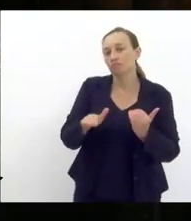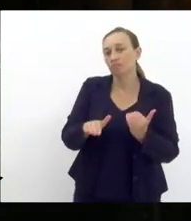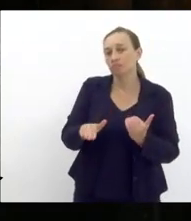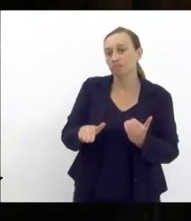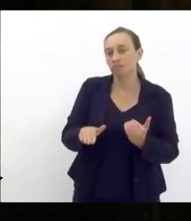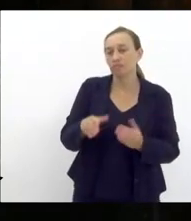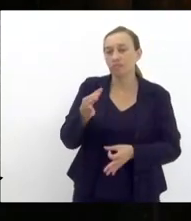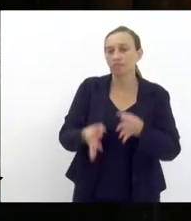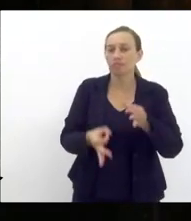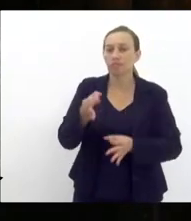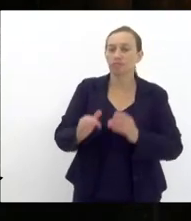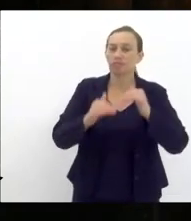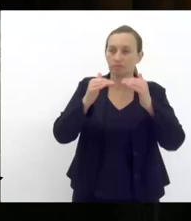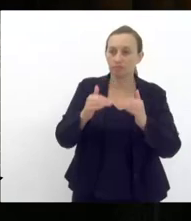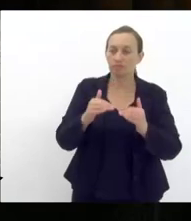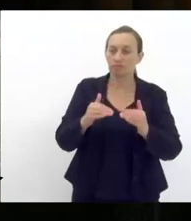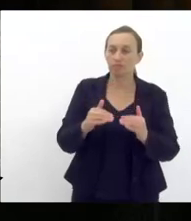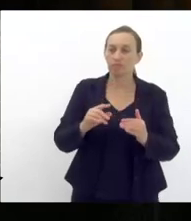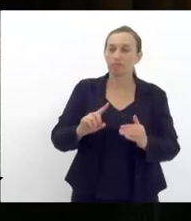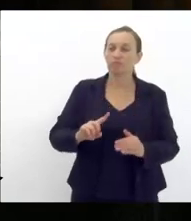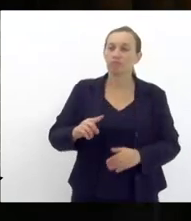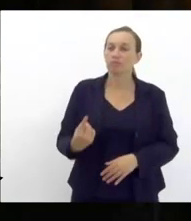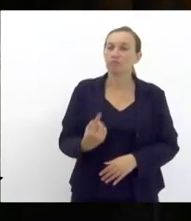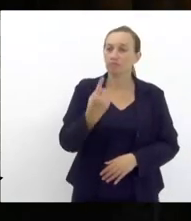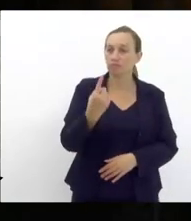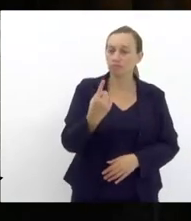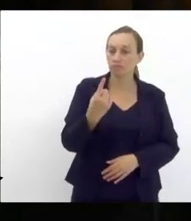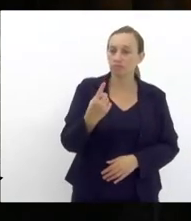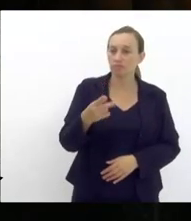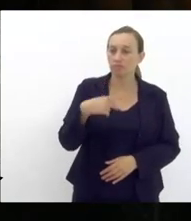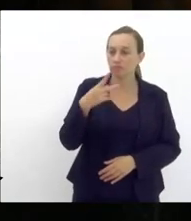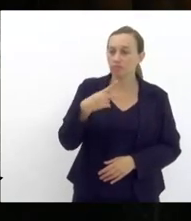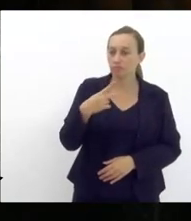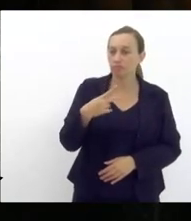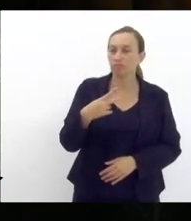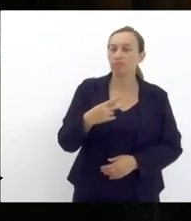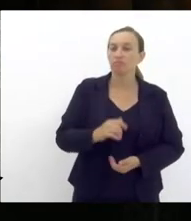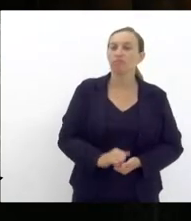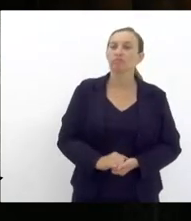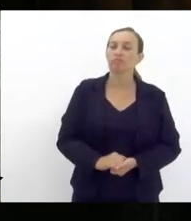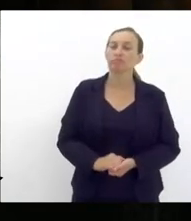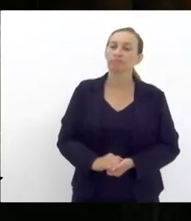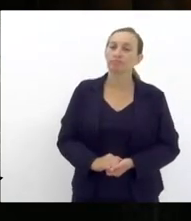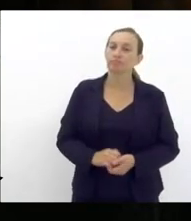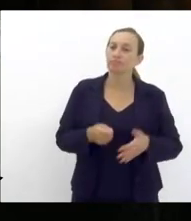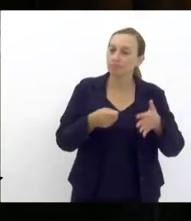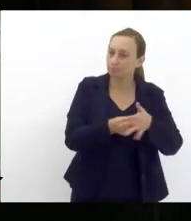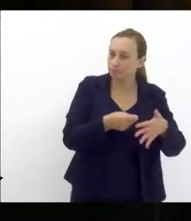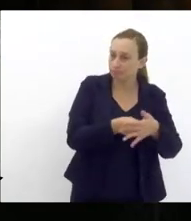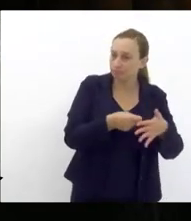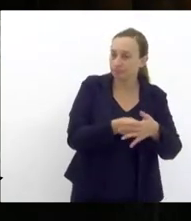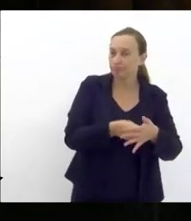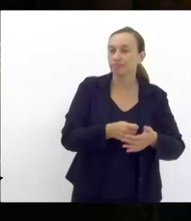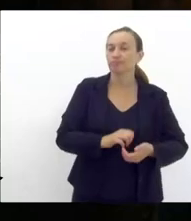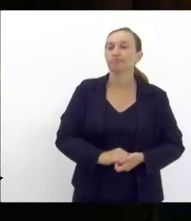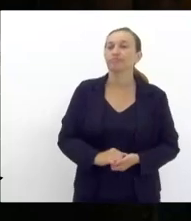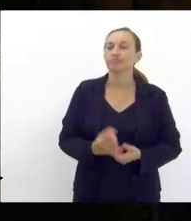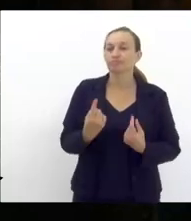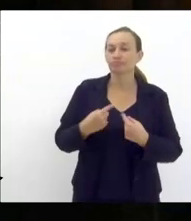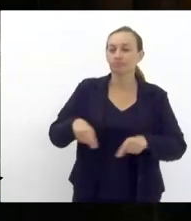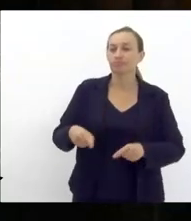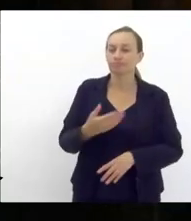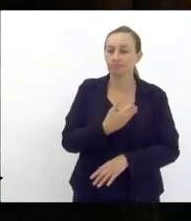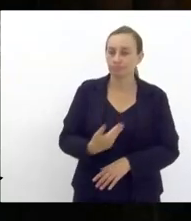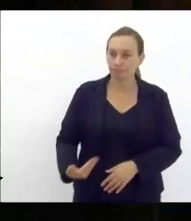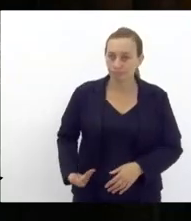depois que um dos réus fechou esse acordo de delação premiada e fez essas acusações contra o